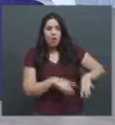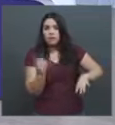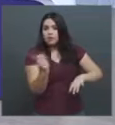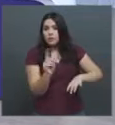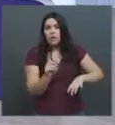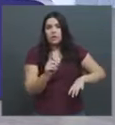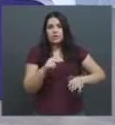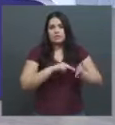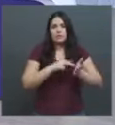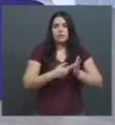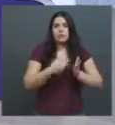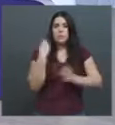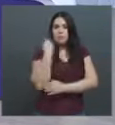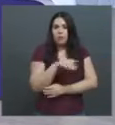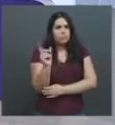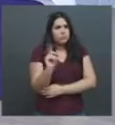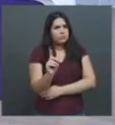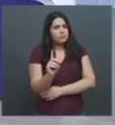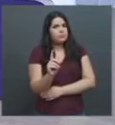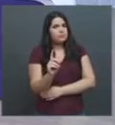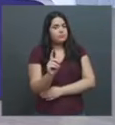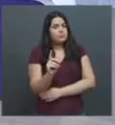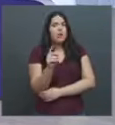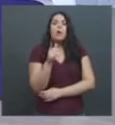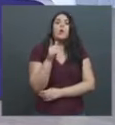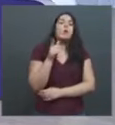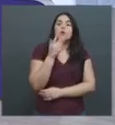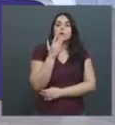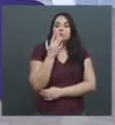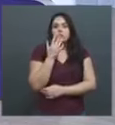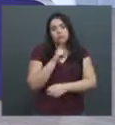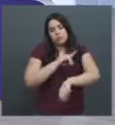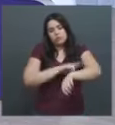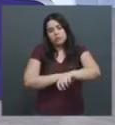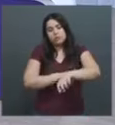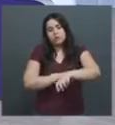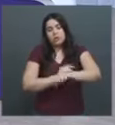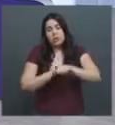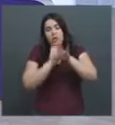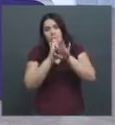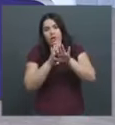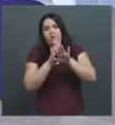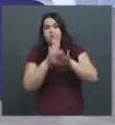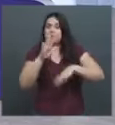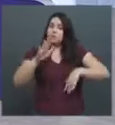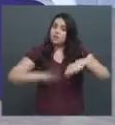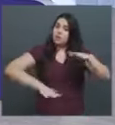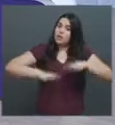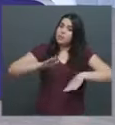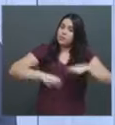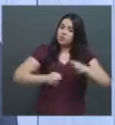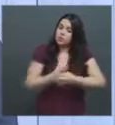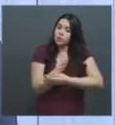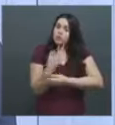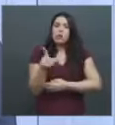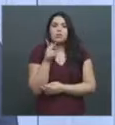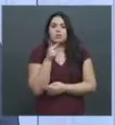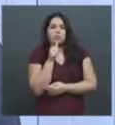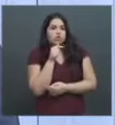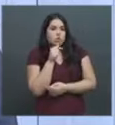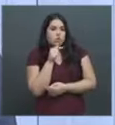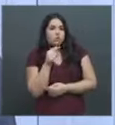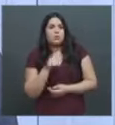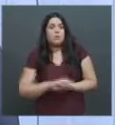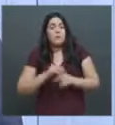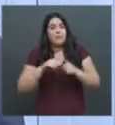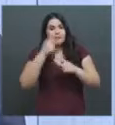que o rim está bom. A urina clara tem que analisar. Claro que depende da ingesta do dia, da ingesta de líquido que ele tomou, mas quando é um paciente